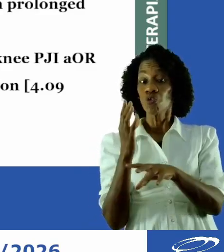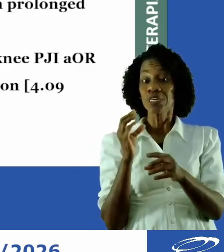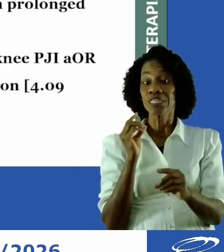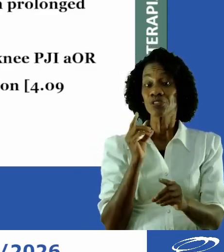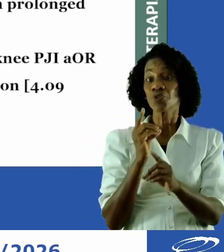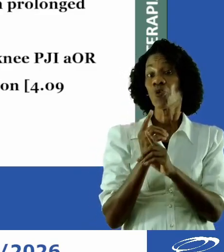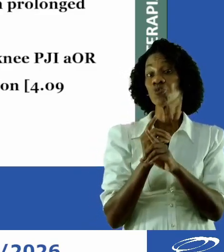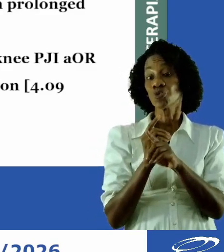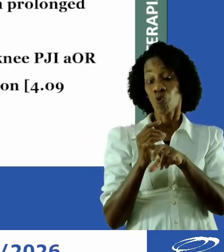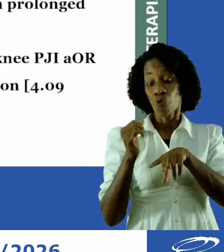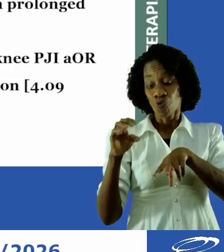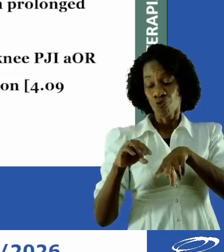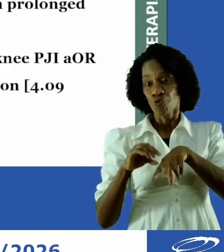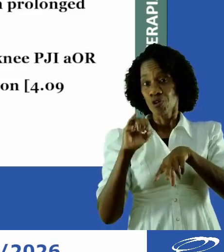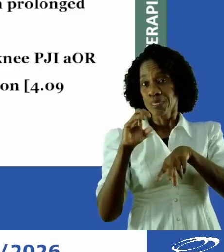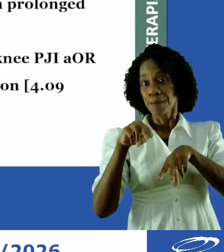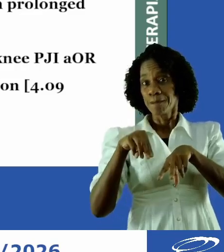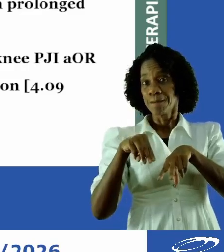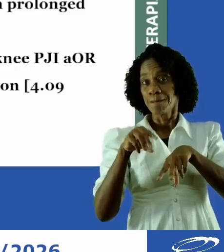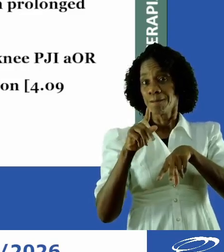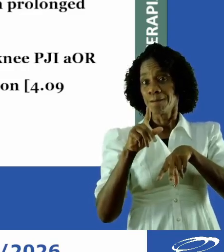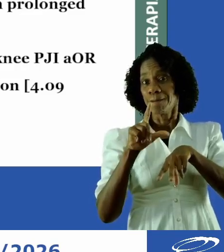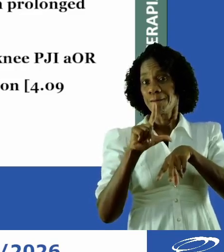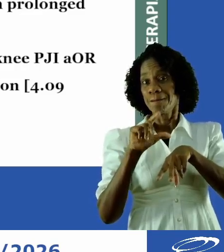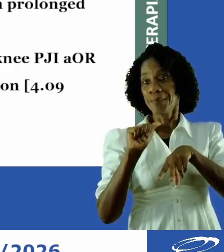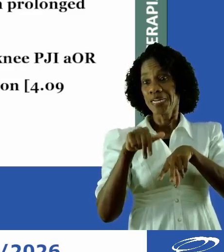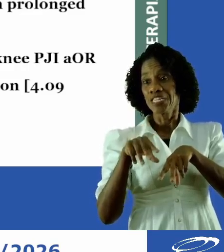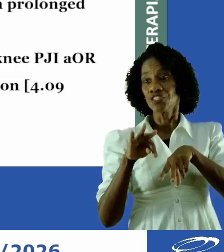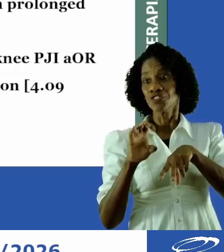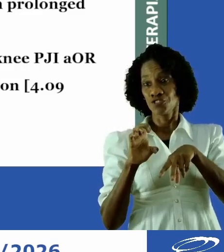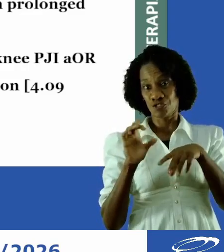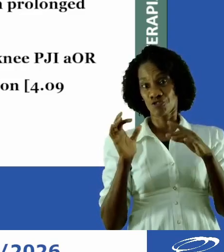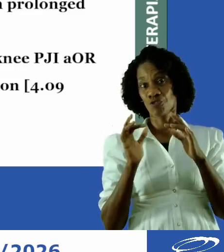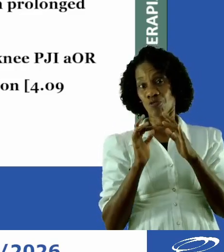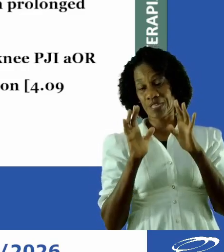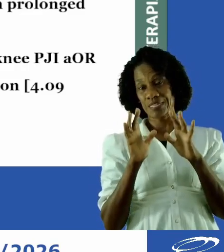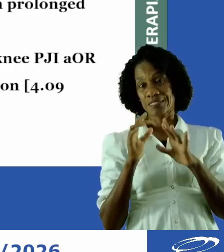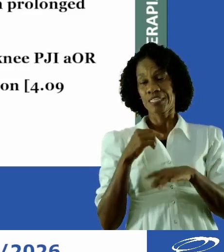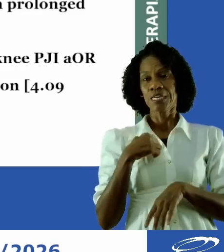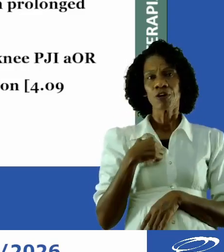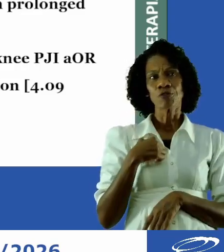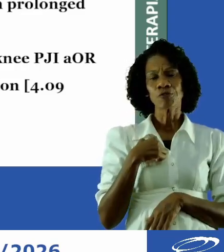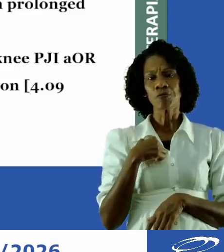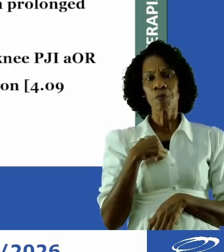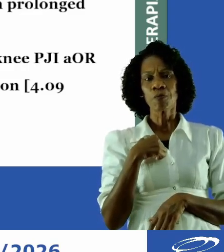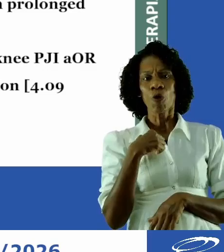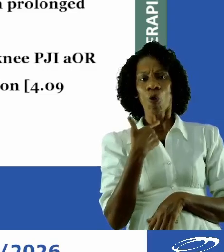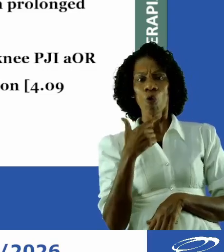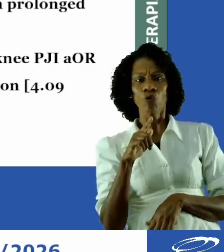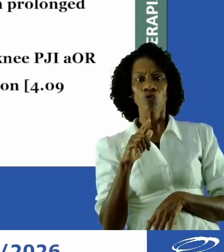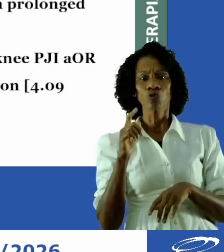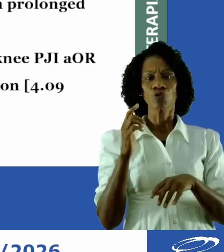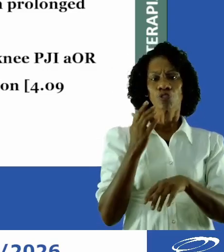até hoje, eu ouço as dúvidas dos colegas ortopedistas dizendo que prótese infectada é só